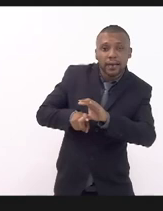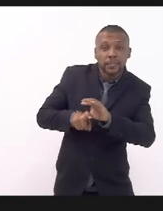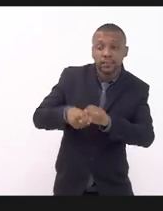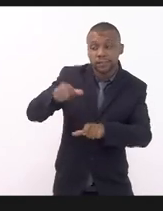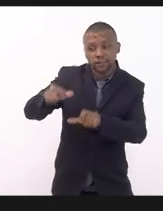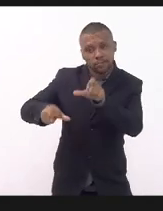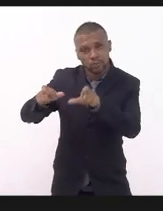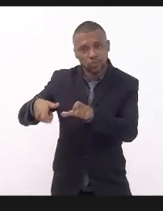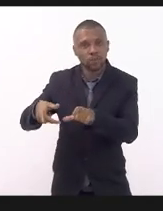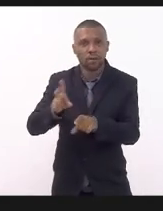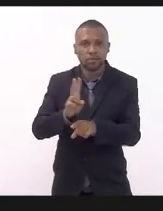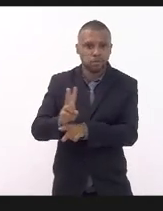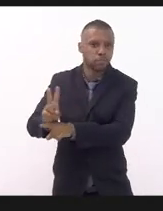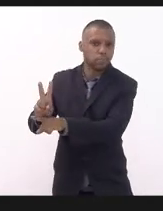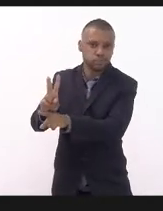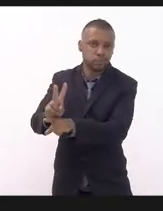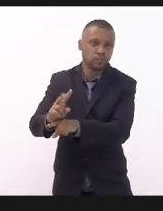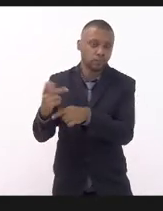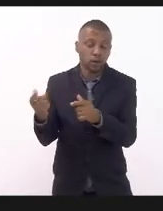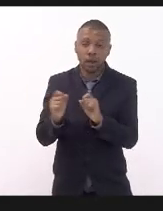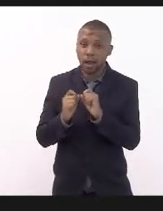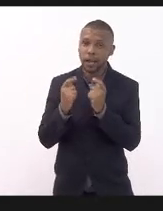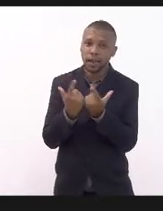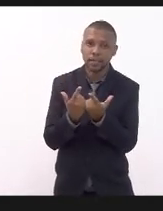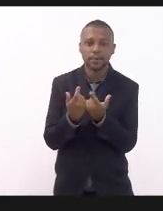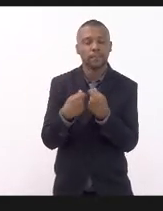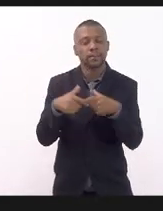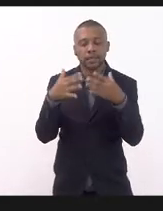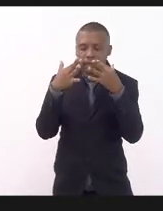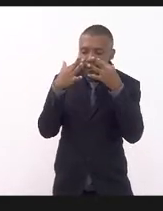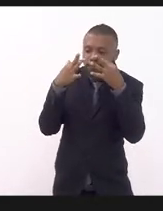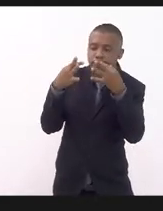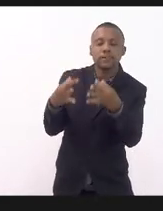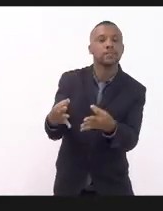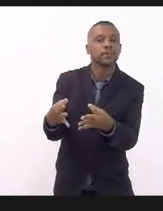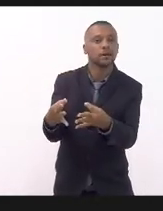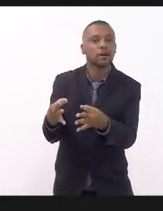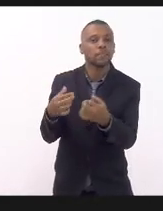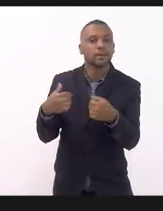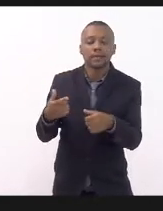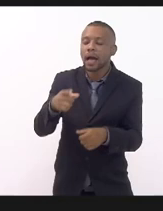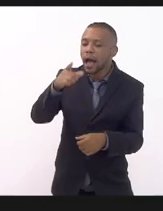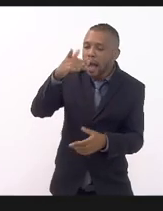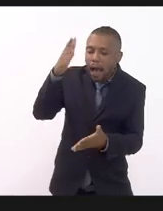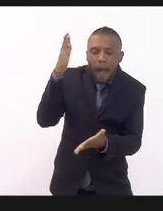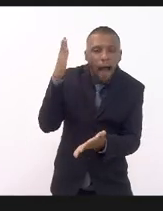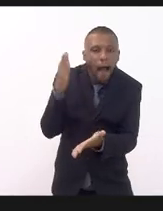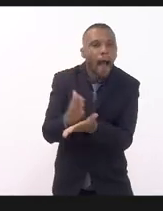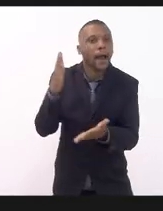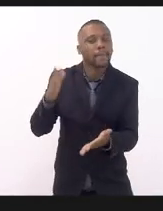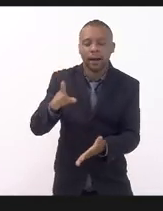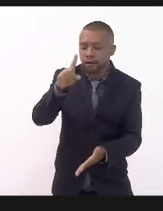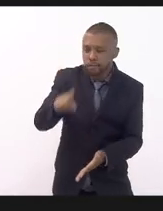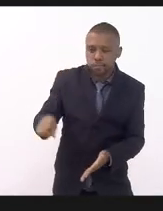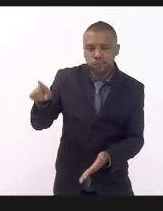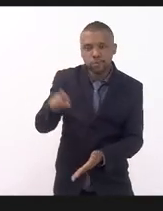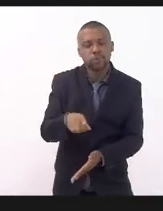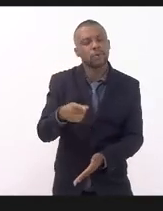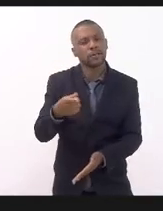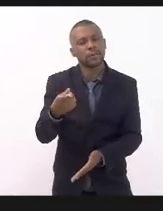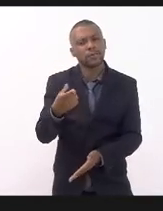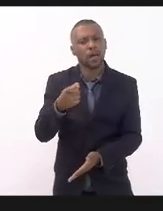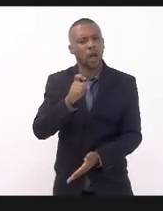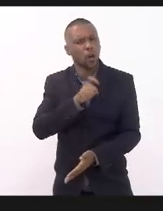provedores. E a LERJ tem que, de uma vez por todas, acabar, enterrar essa covardia